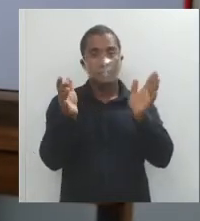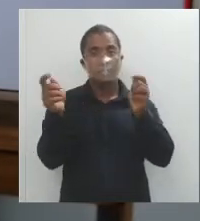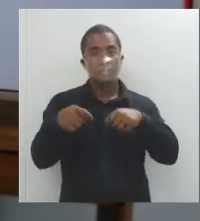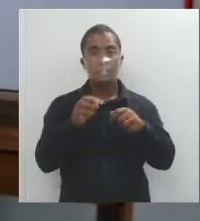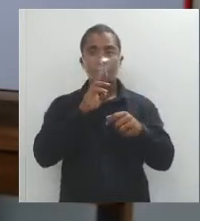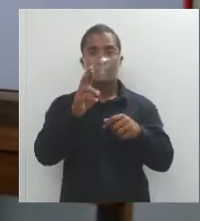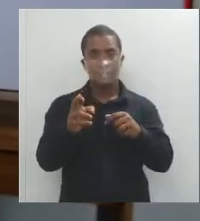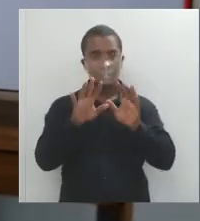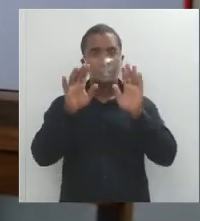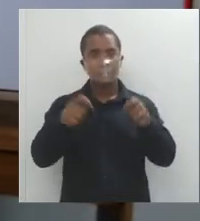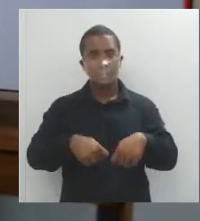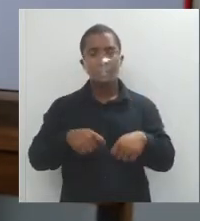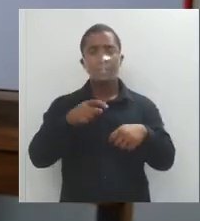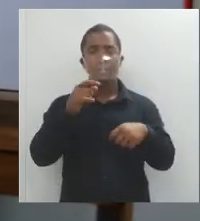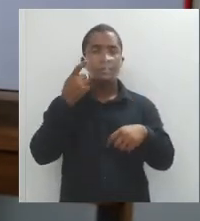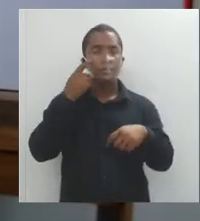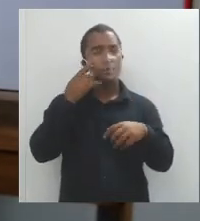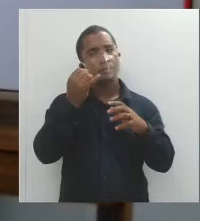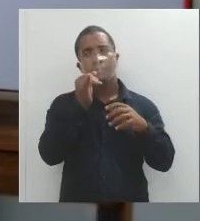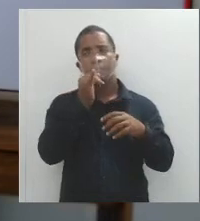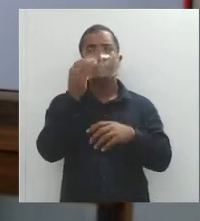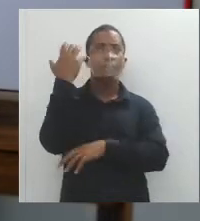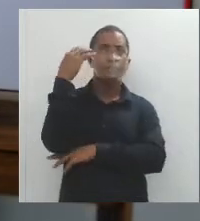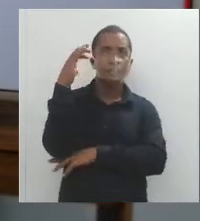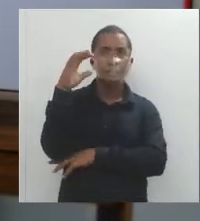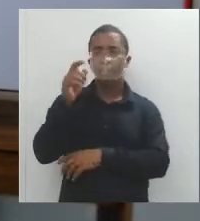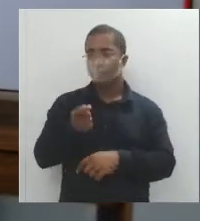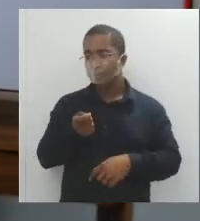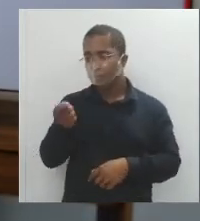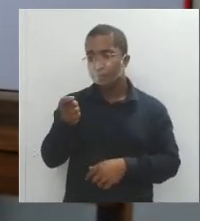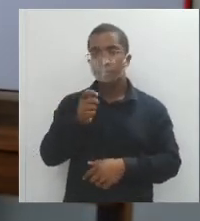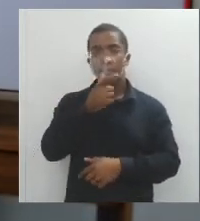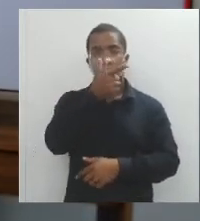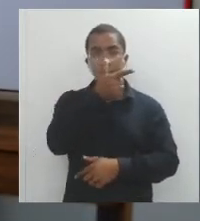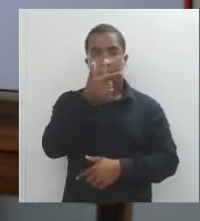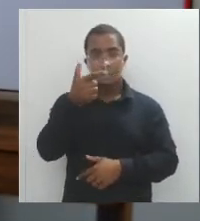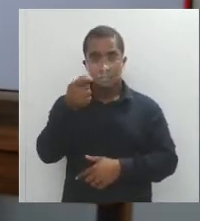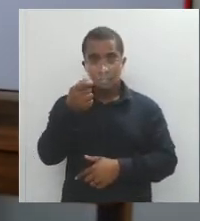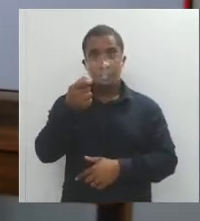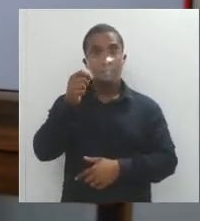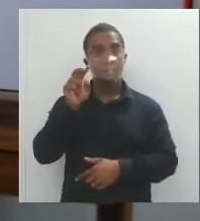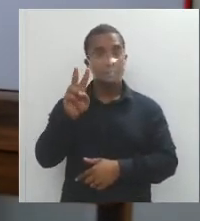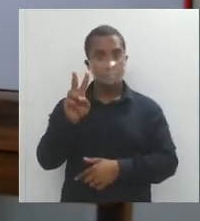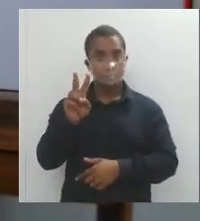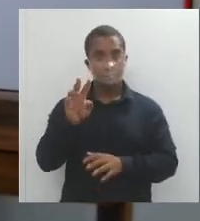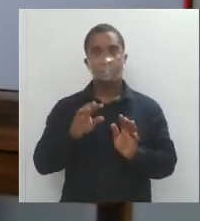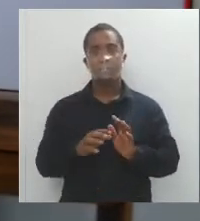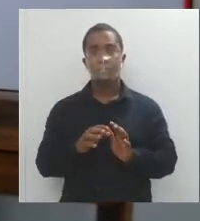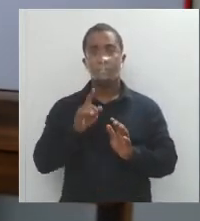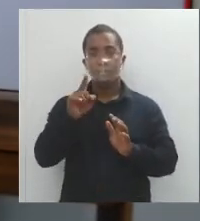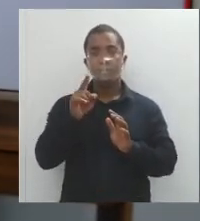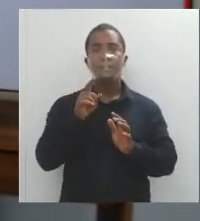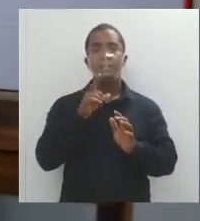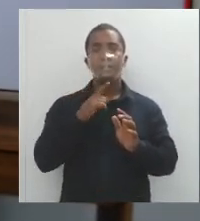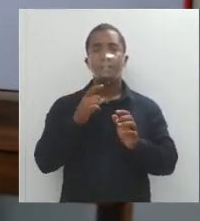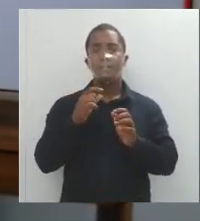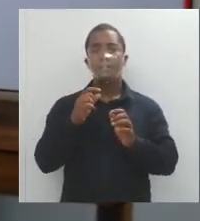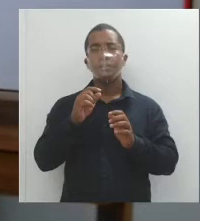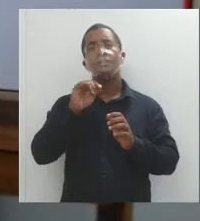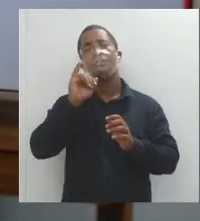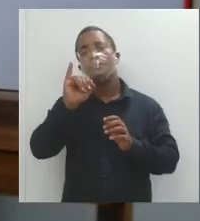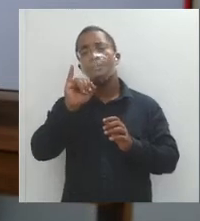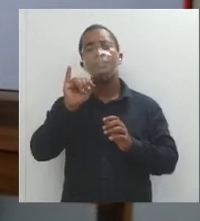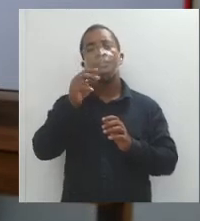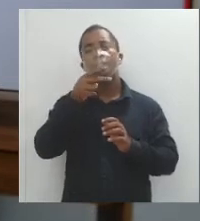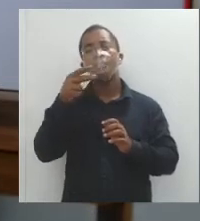um ventilador vai ser ligado em 220 volts. E por ele vão passar 2 amperes. Aí você multiplica